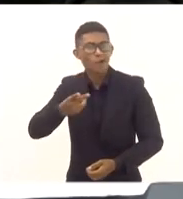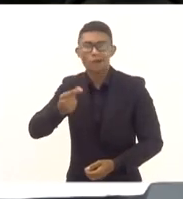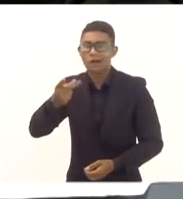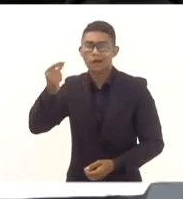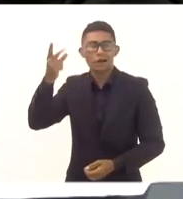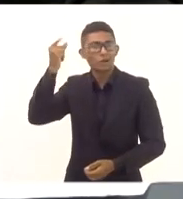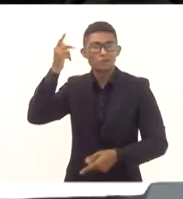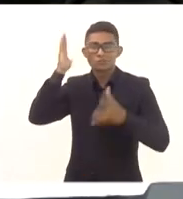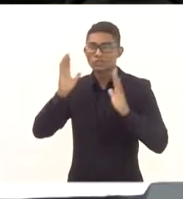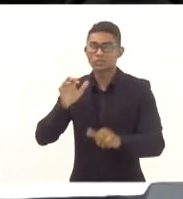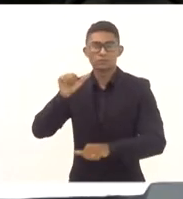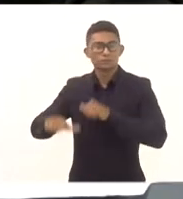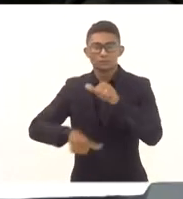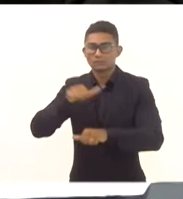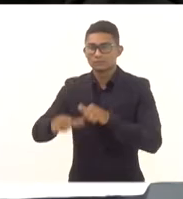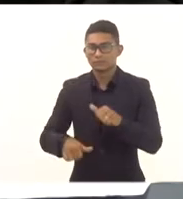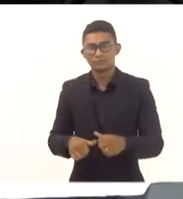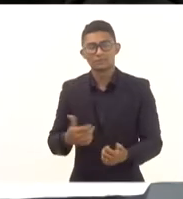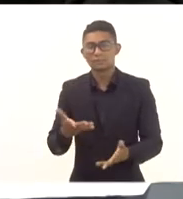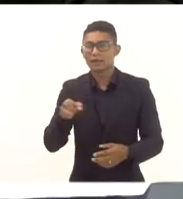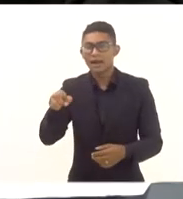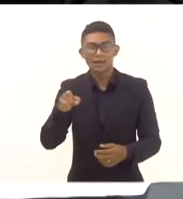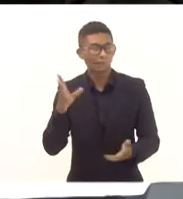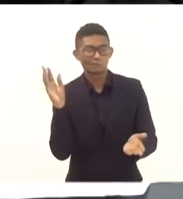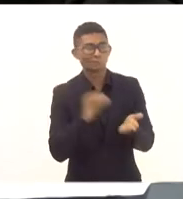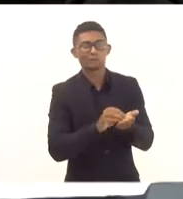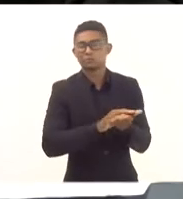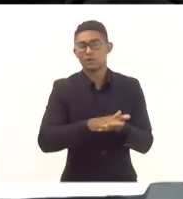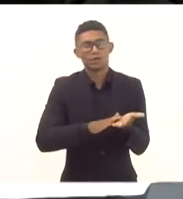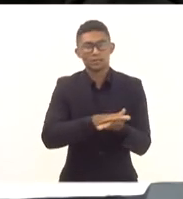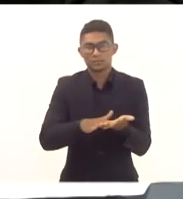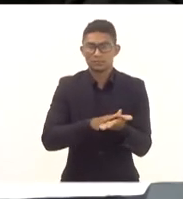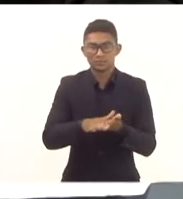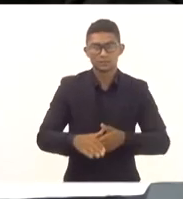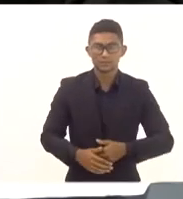cidadão trocou e não foi atualizar